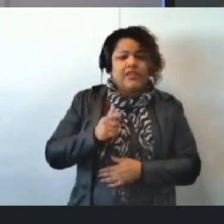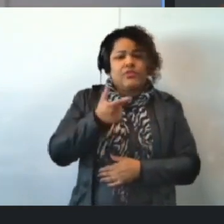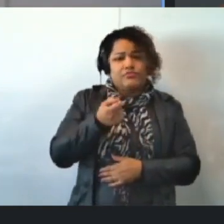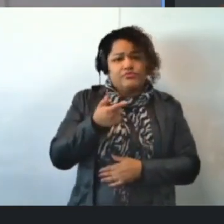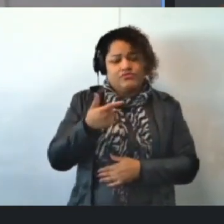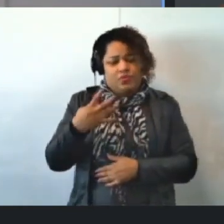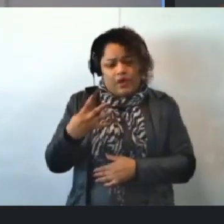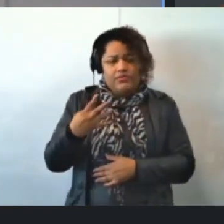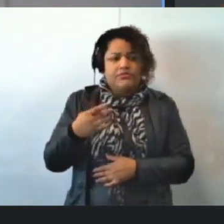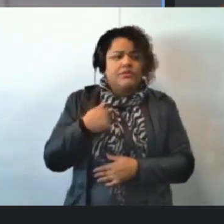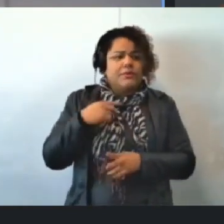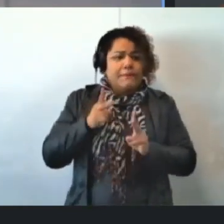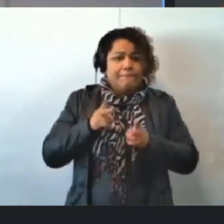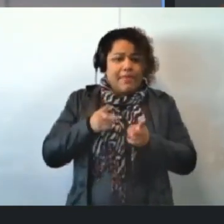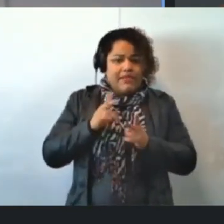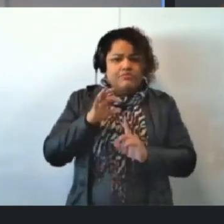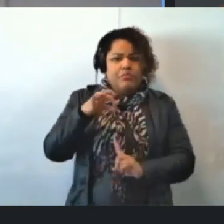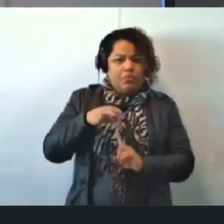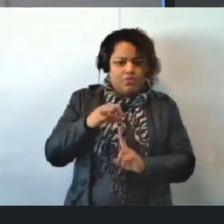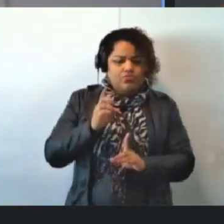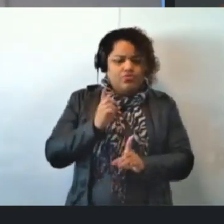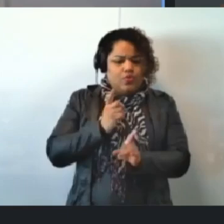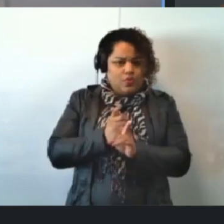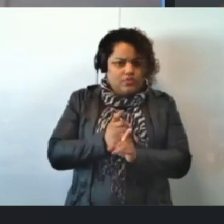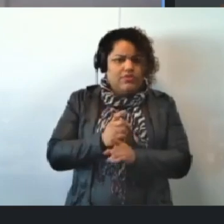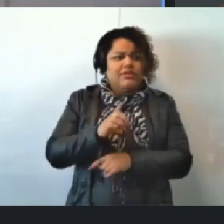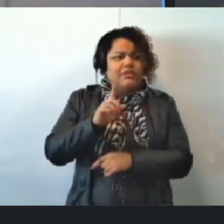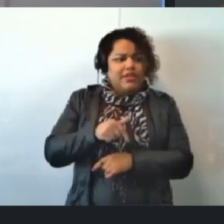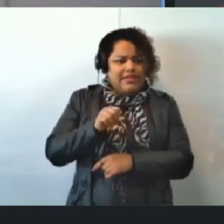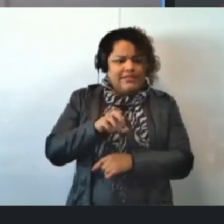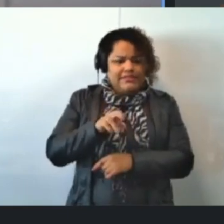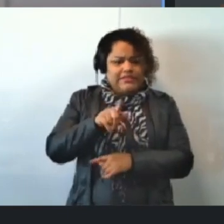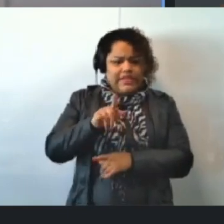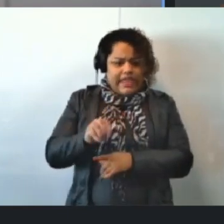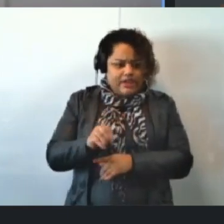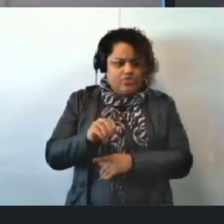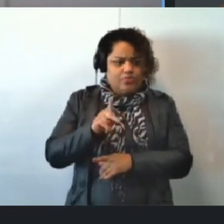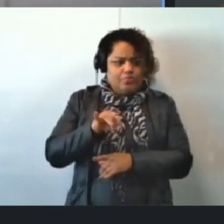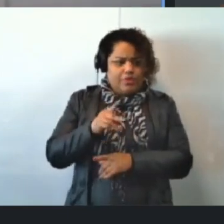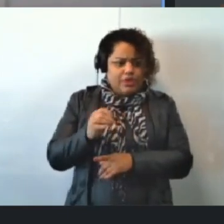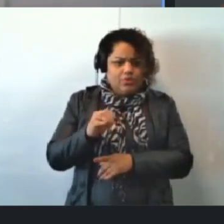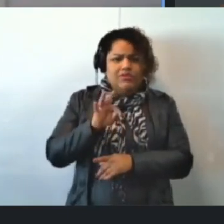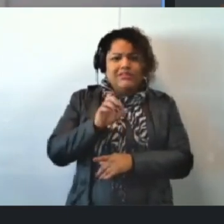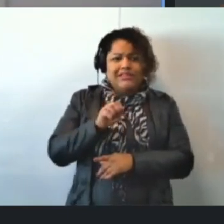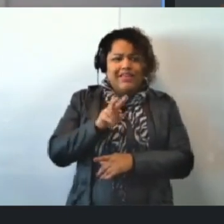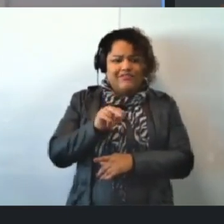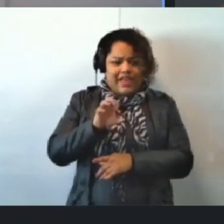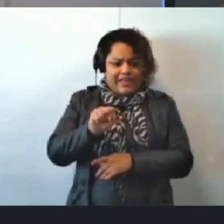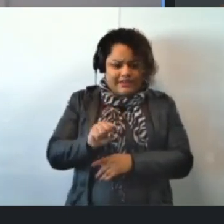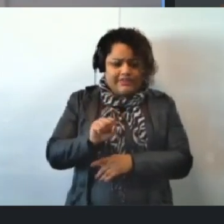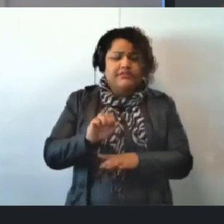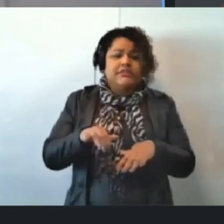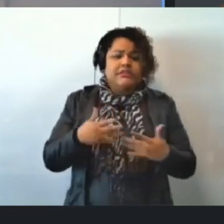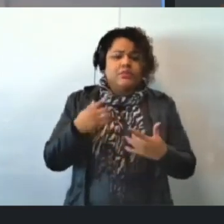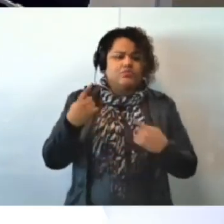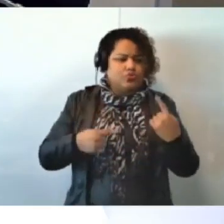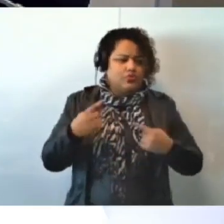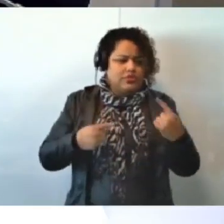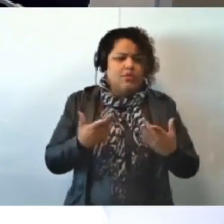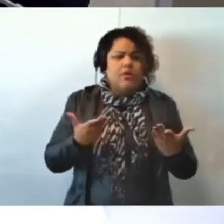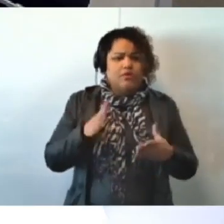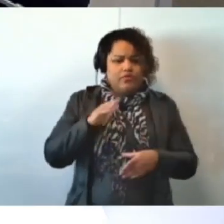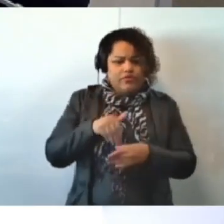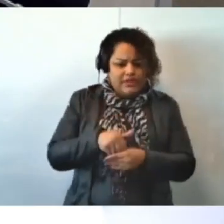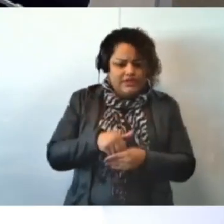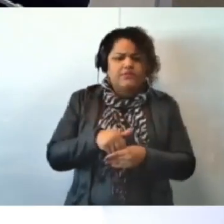local, de autoria do vereador Sérgio Fernando Pini Tavares, em discussão. Em votação, como voto vereador Preto. De